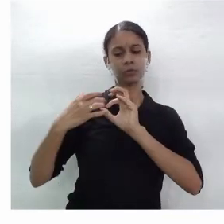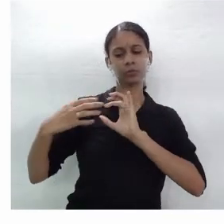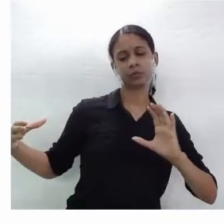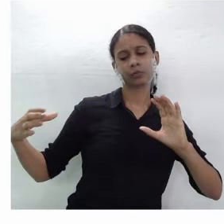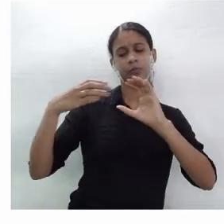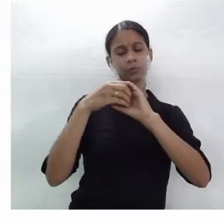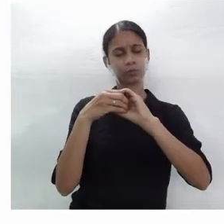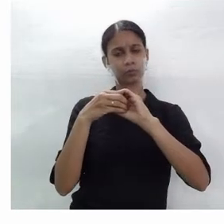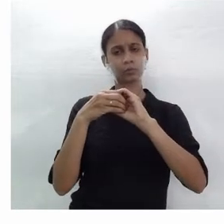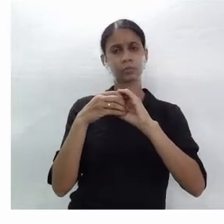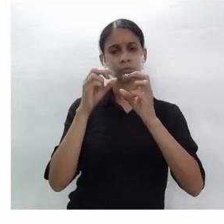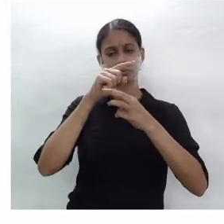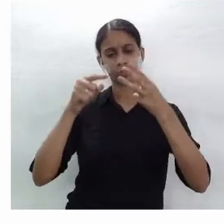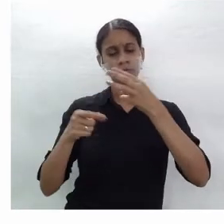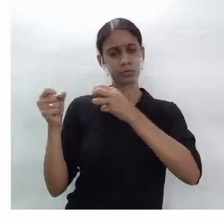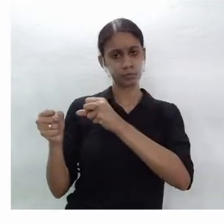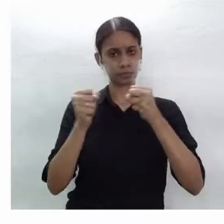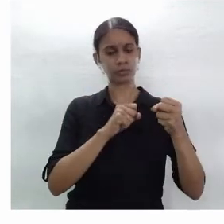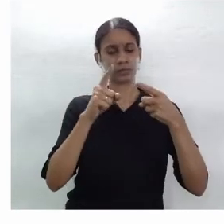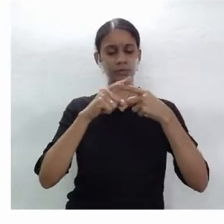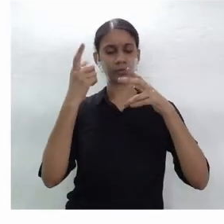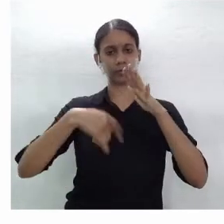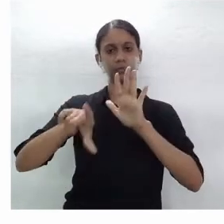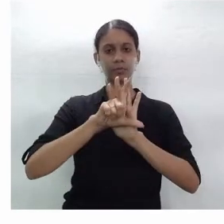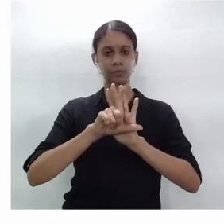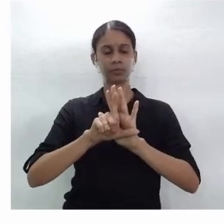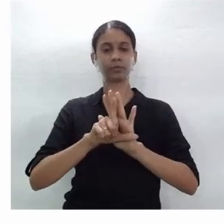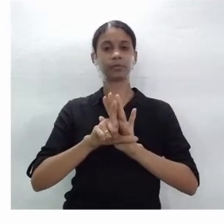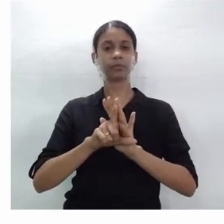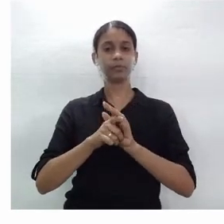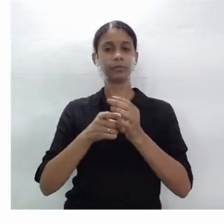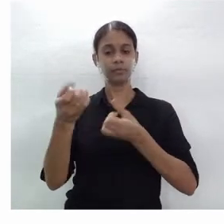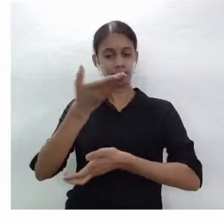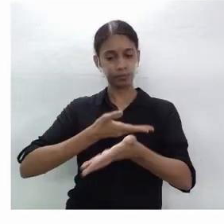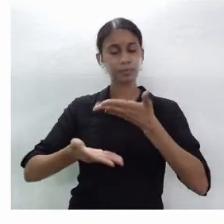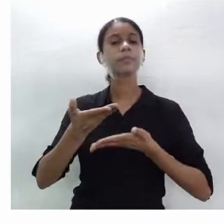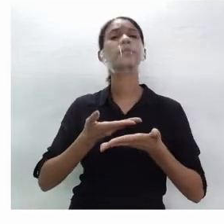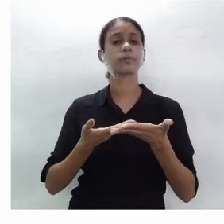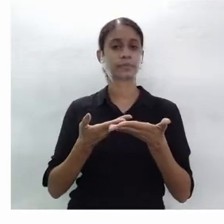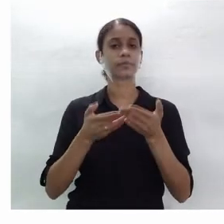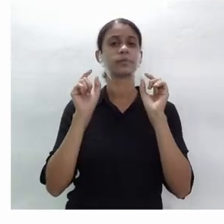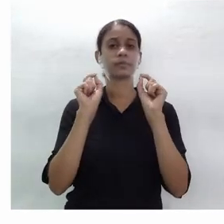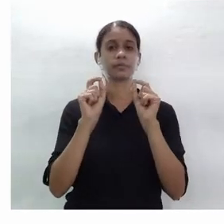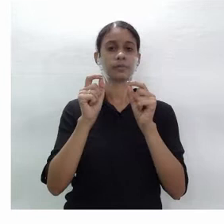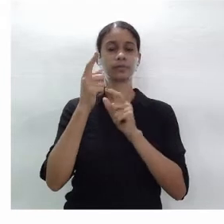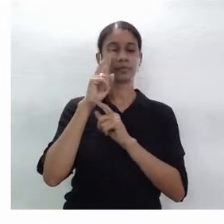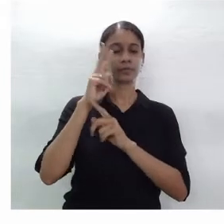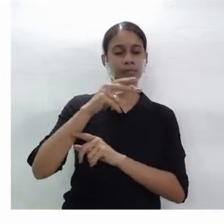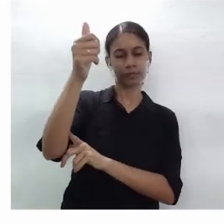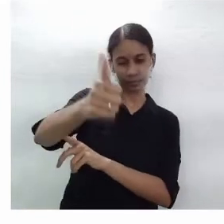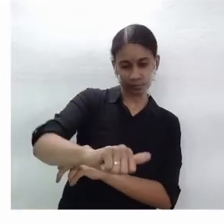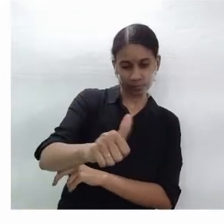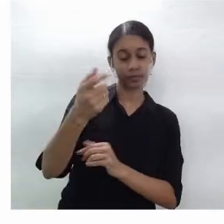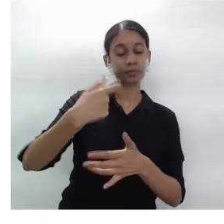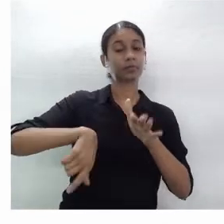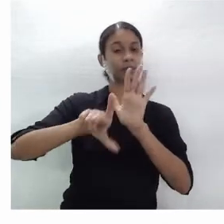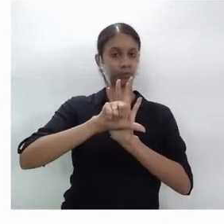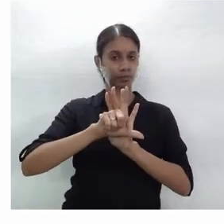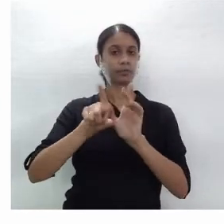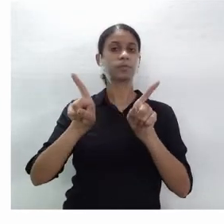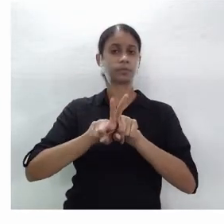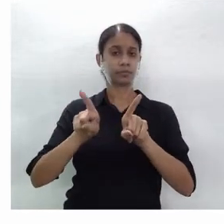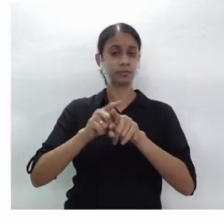Então, nós temos o poder legislativo, que está relacionado na fiscalização das leis,